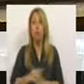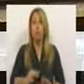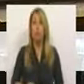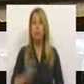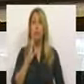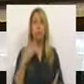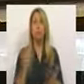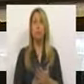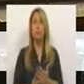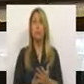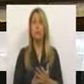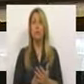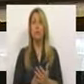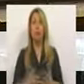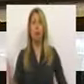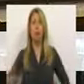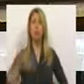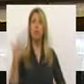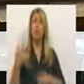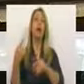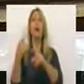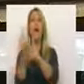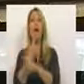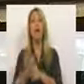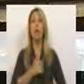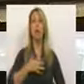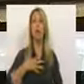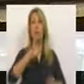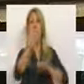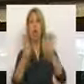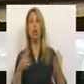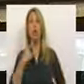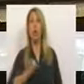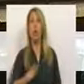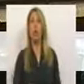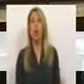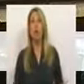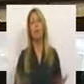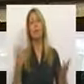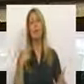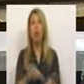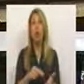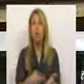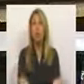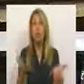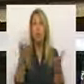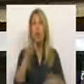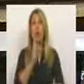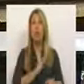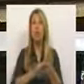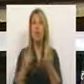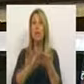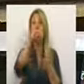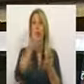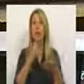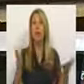profunda por parte das diferentes entidades regionais. E, portanto, nós estávamos à espera que a senhora Secretária de Estado nos esclarecesse sobre este